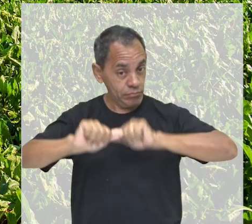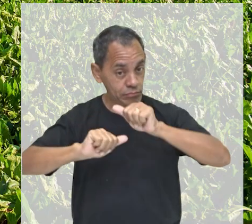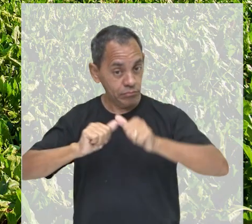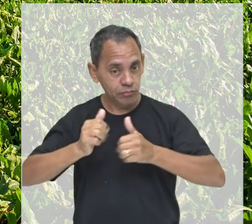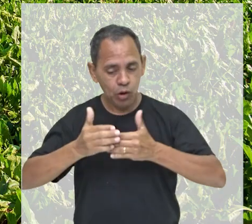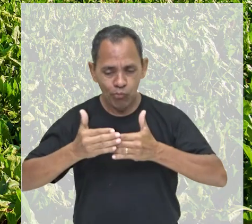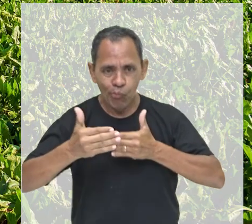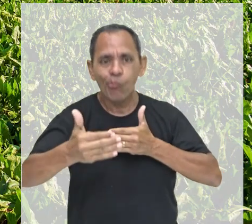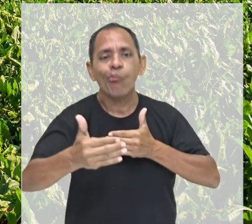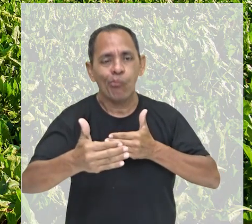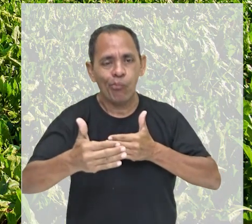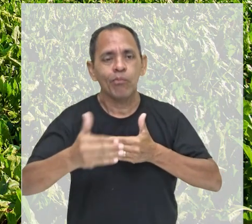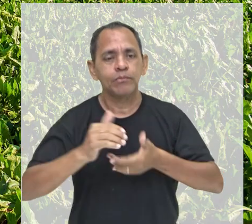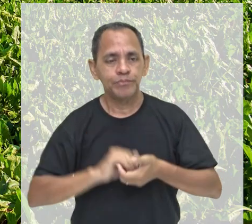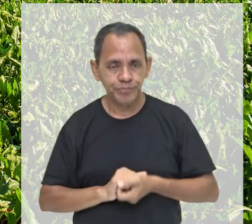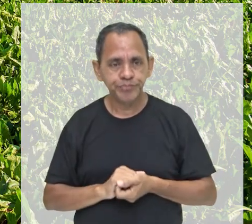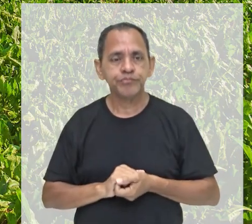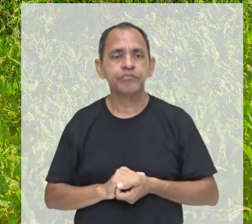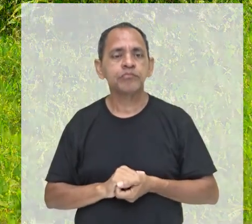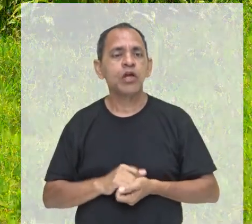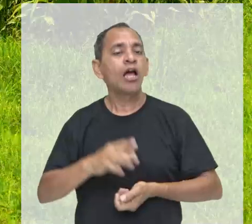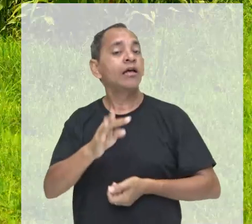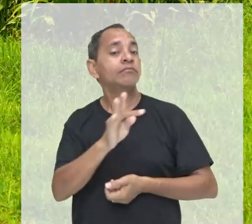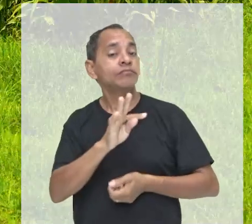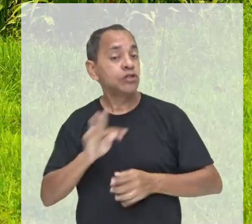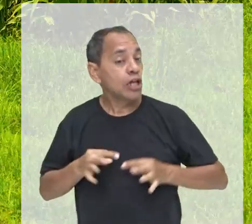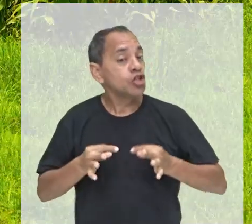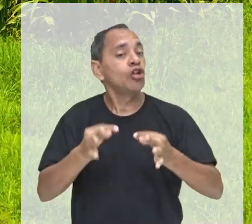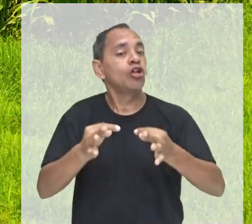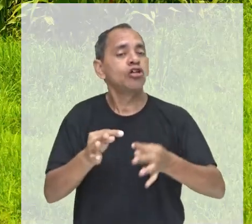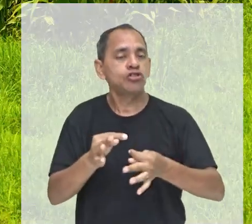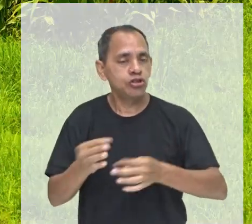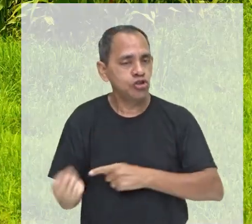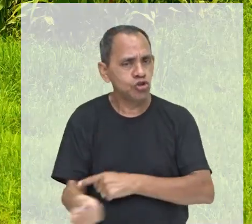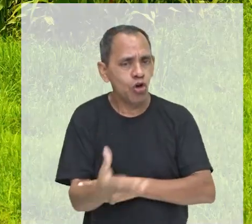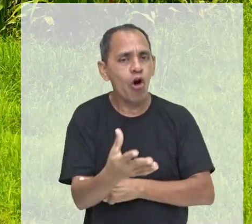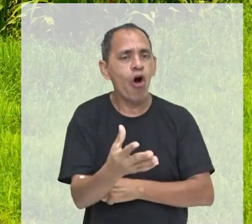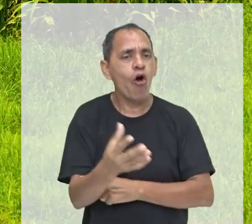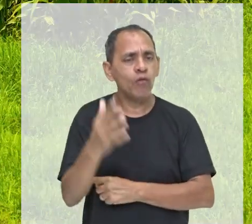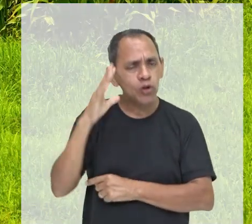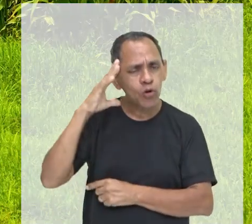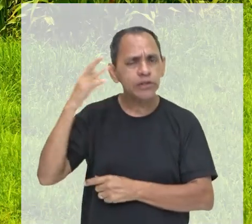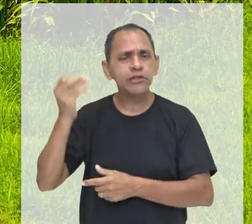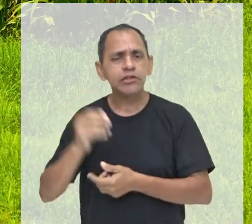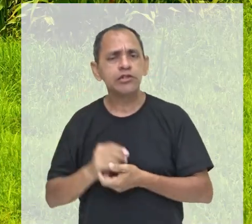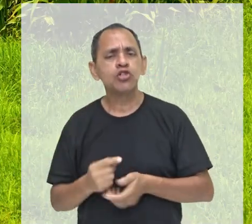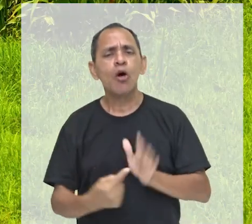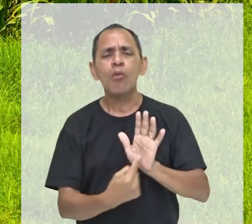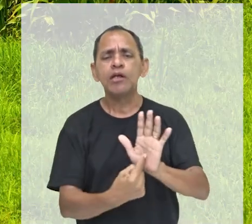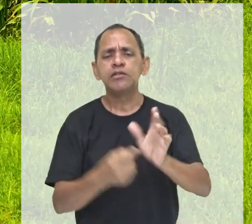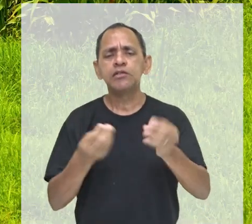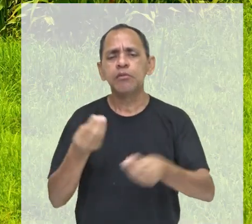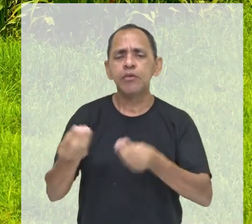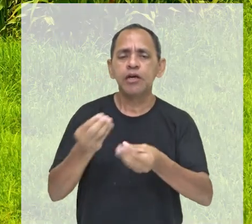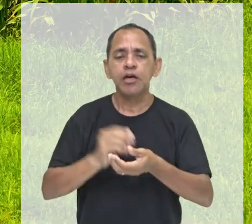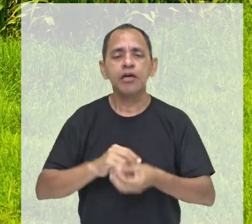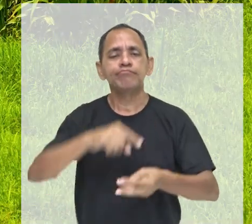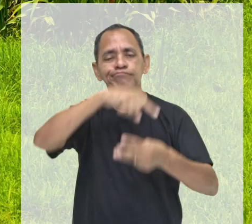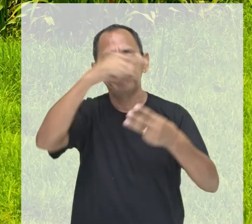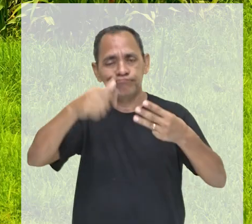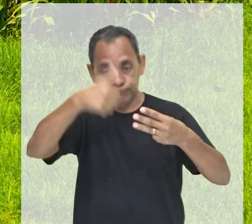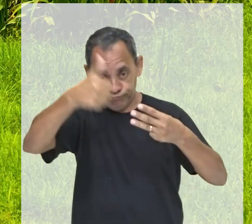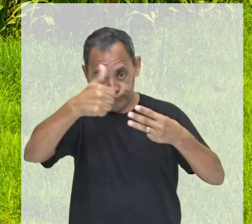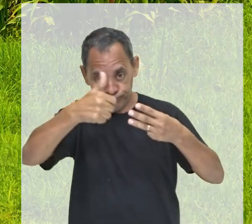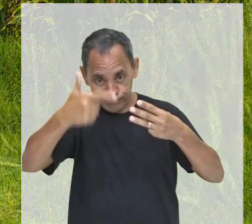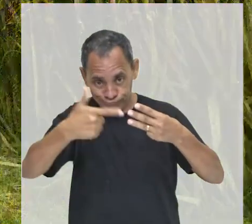anos, porque novas tecnologias vão surgindo, tá? Assim como o setor secundário e terciário, o